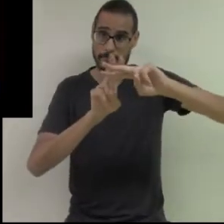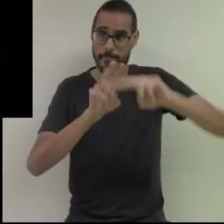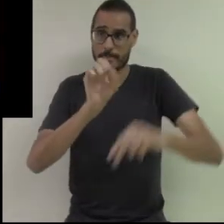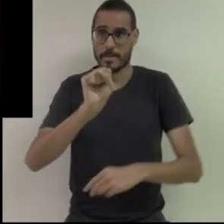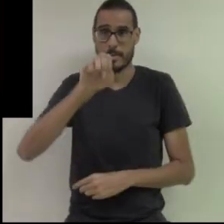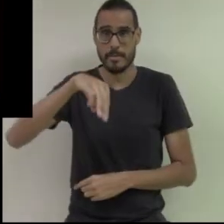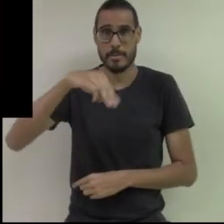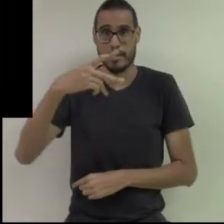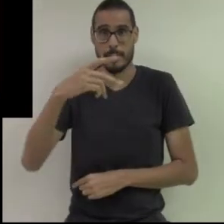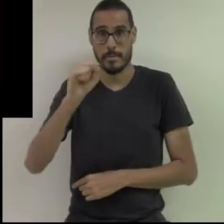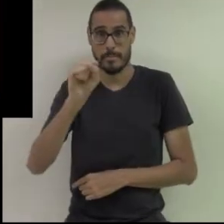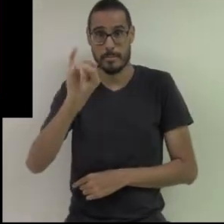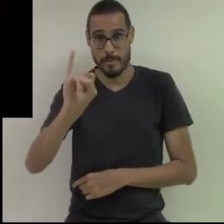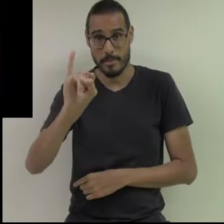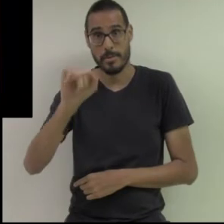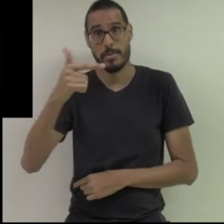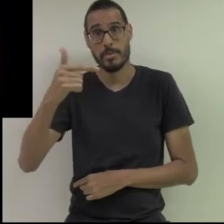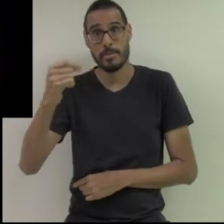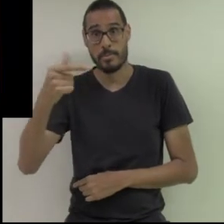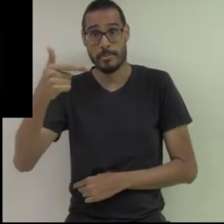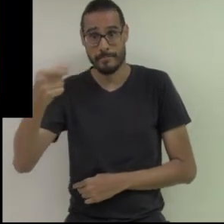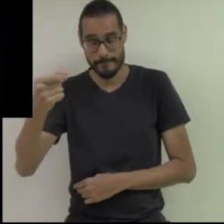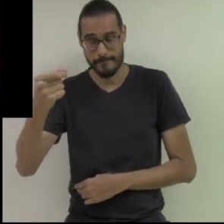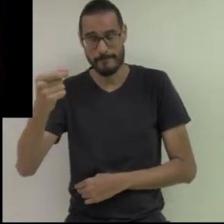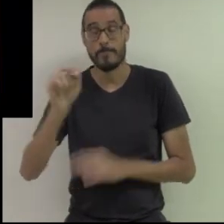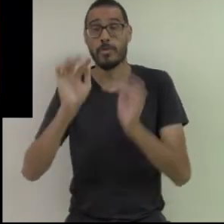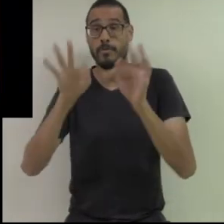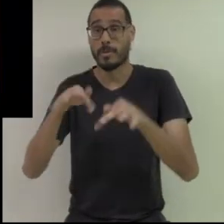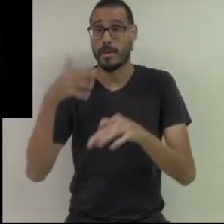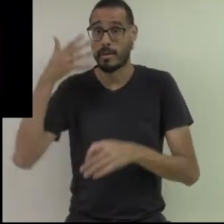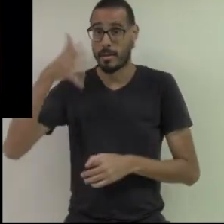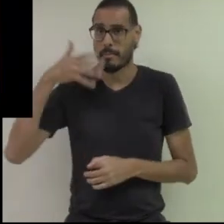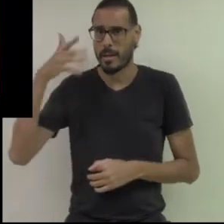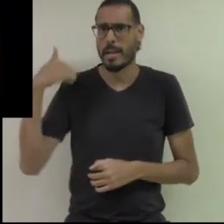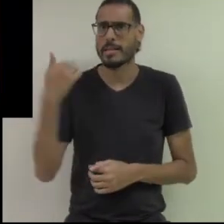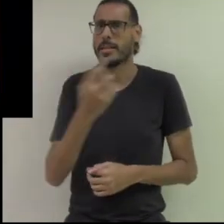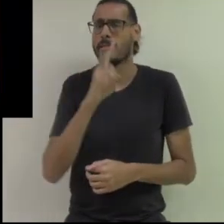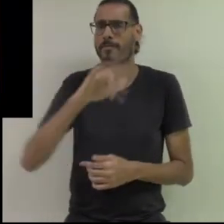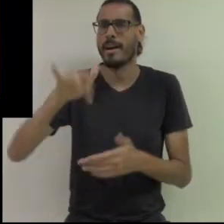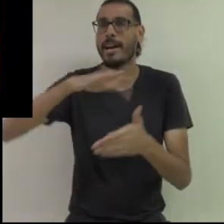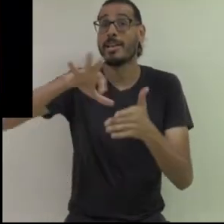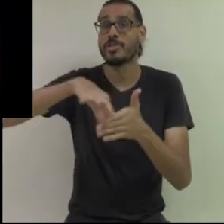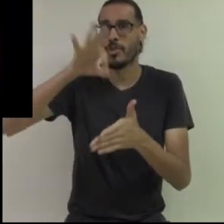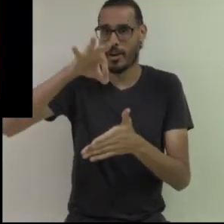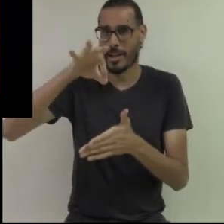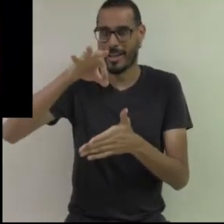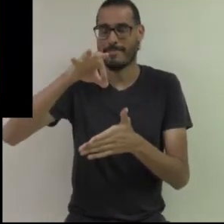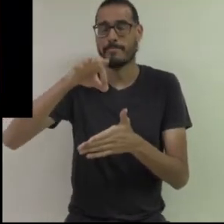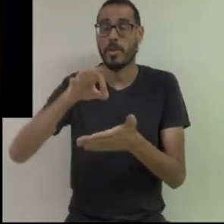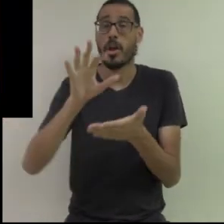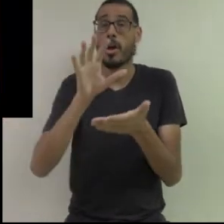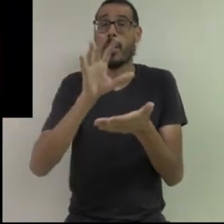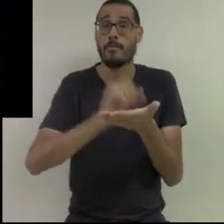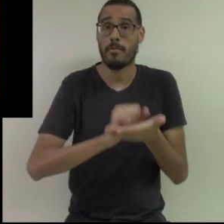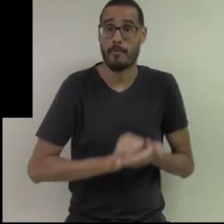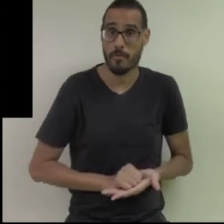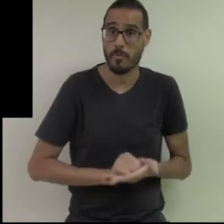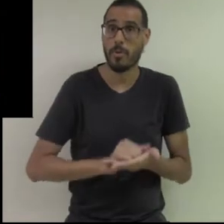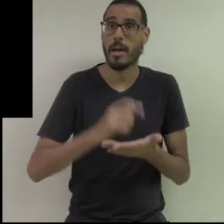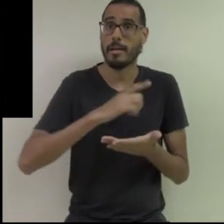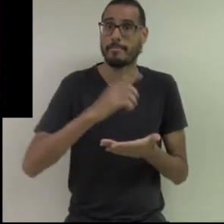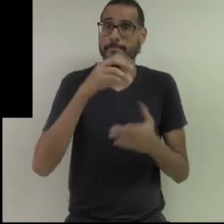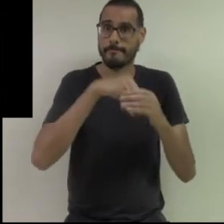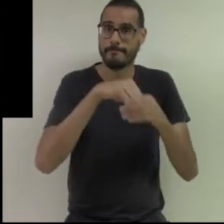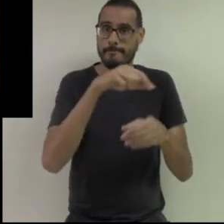adorar acompanhar suas interações. Ao final da palestra, realizaremos alguns sorteios. Os formulários ficarão disponíveis no box